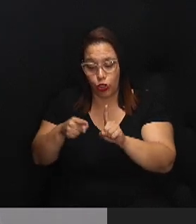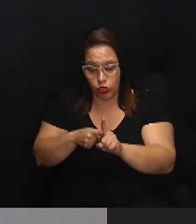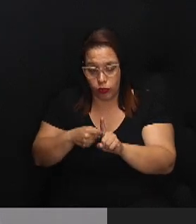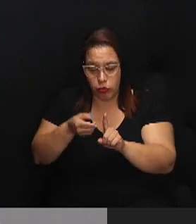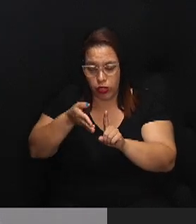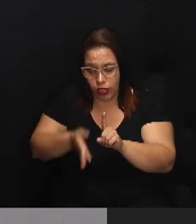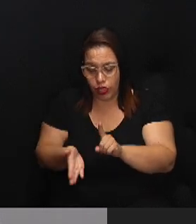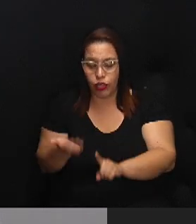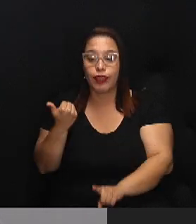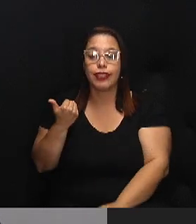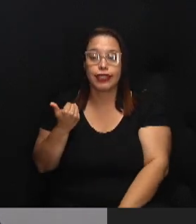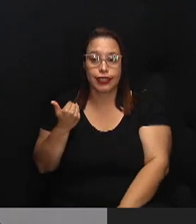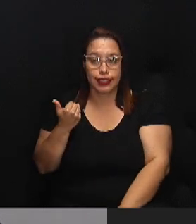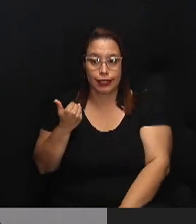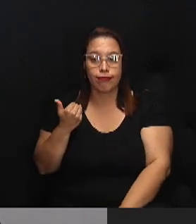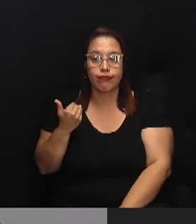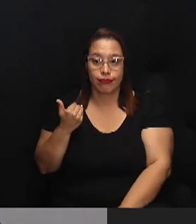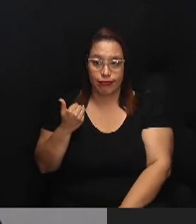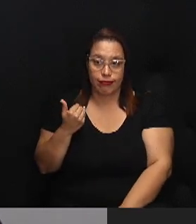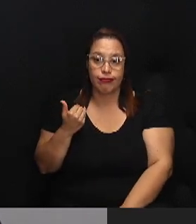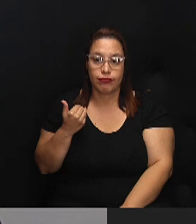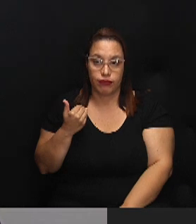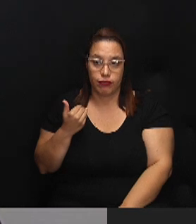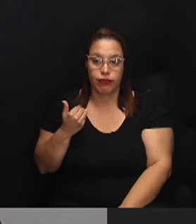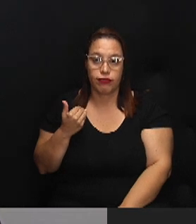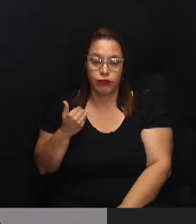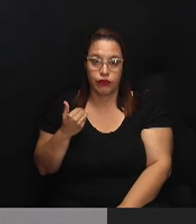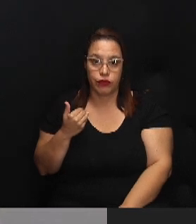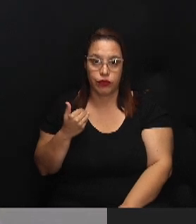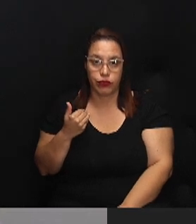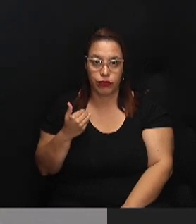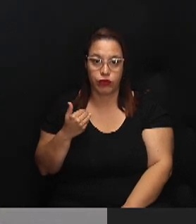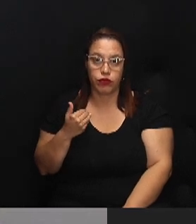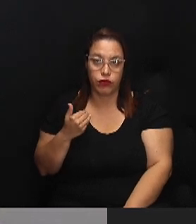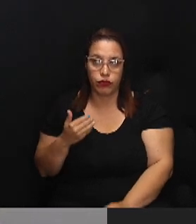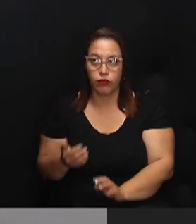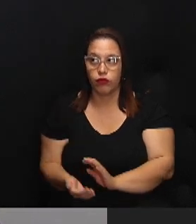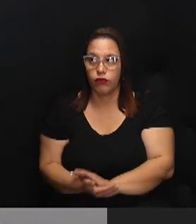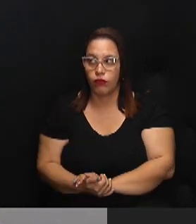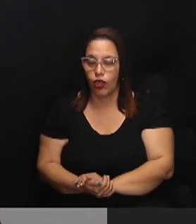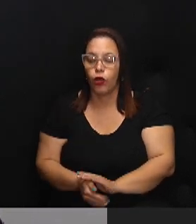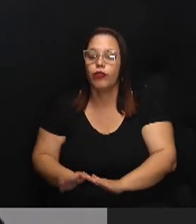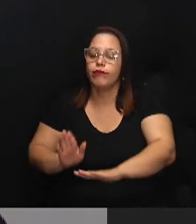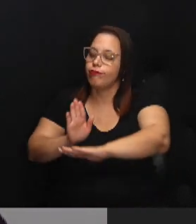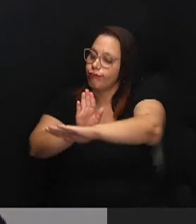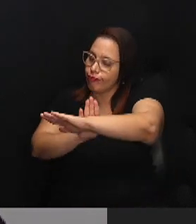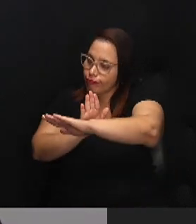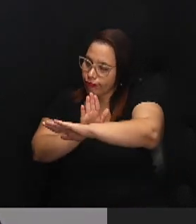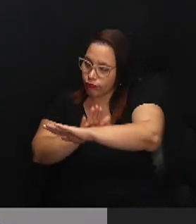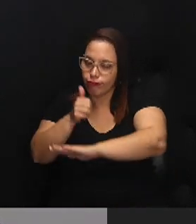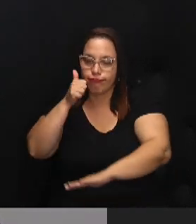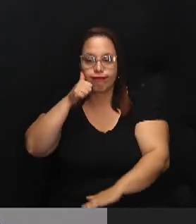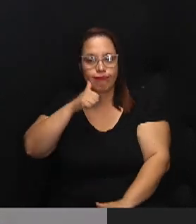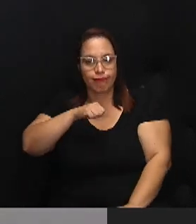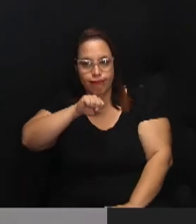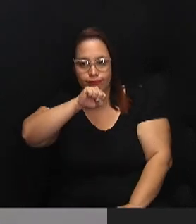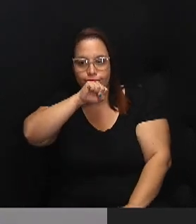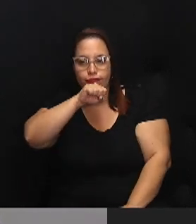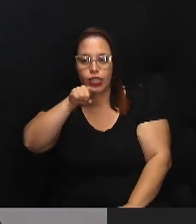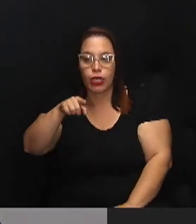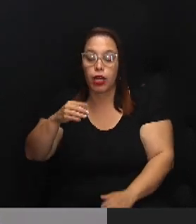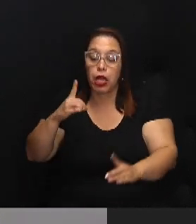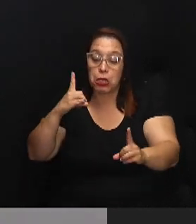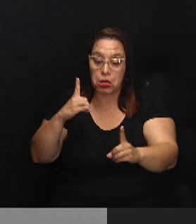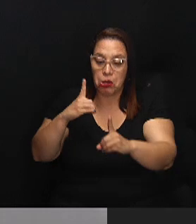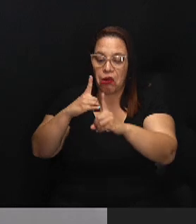2 grupos, assim, que têm feito, ajudado muitas mães, né, lá elas se